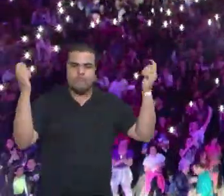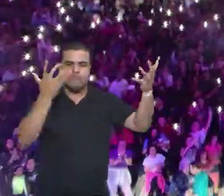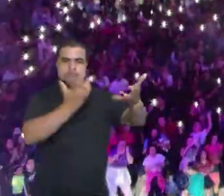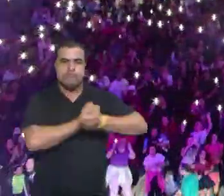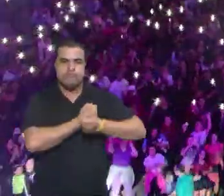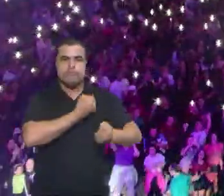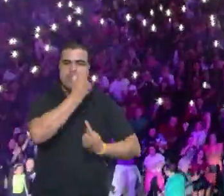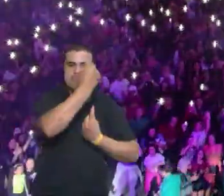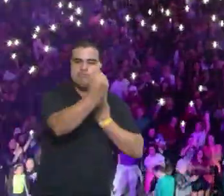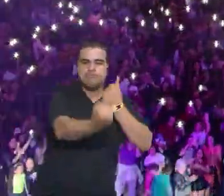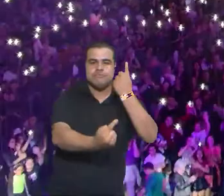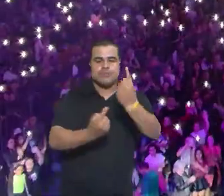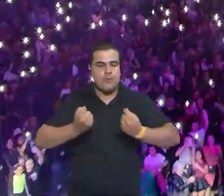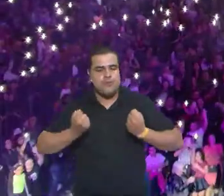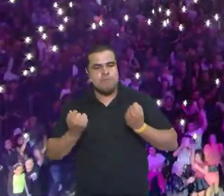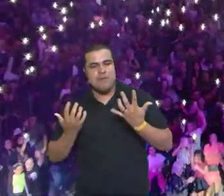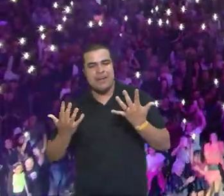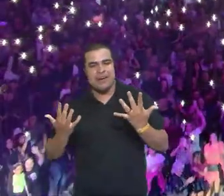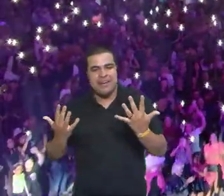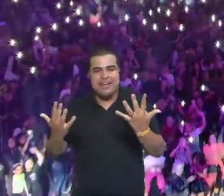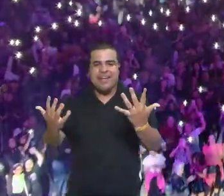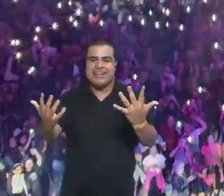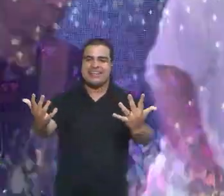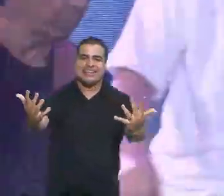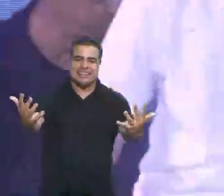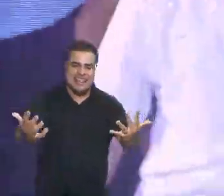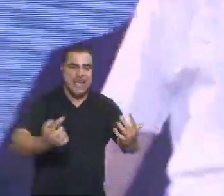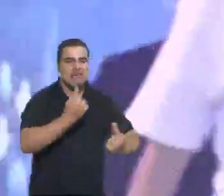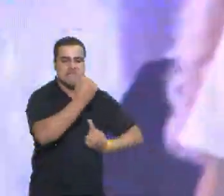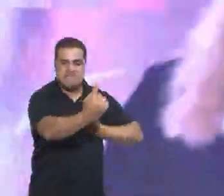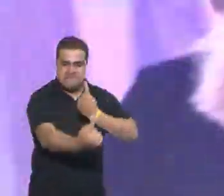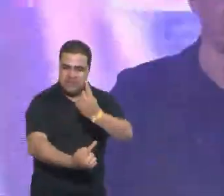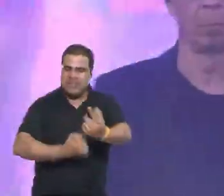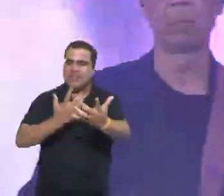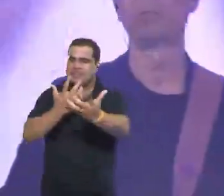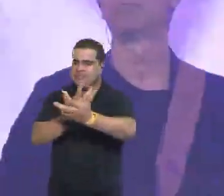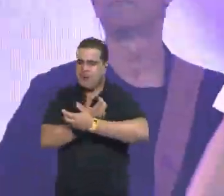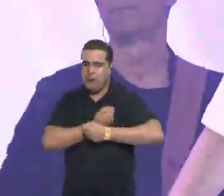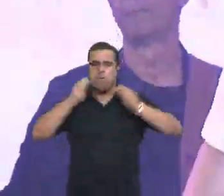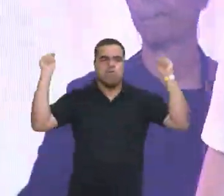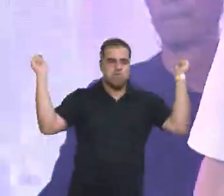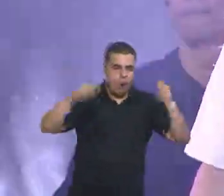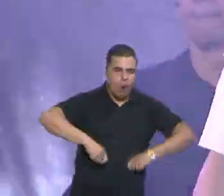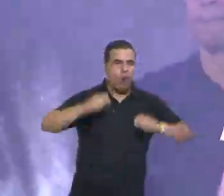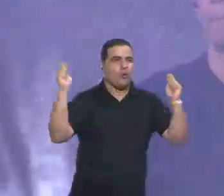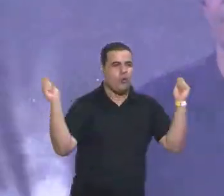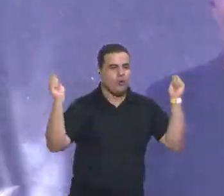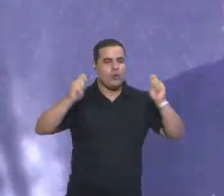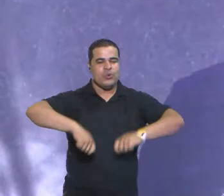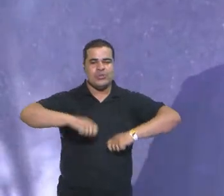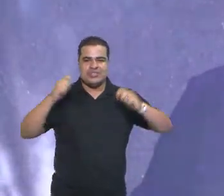e tem poder para salvar tem poder